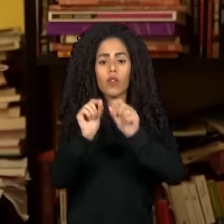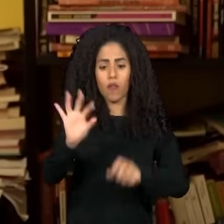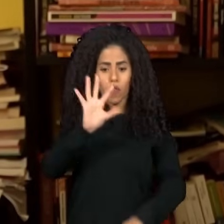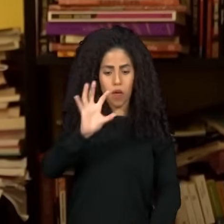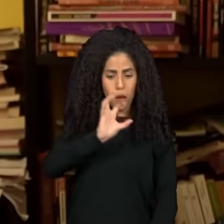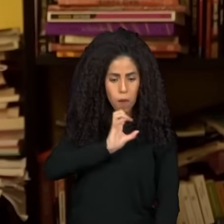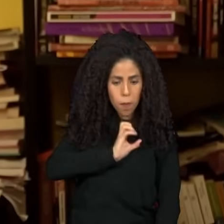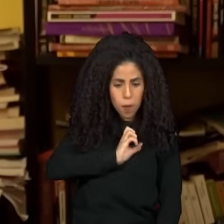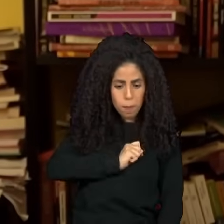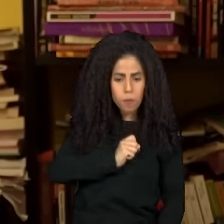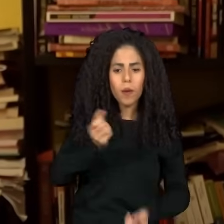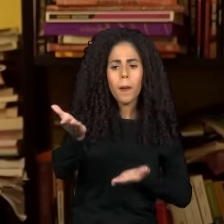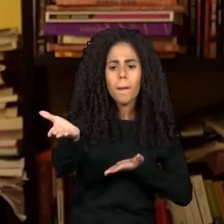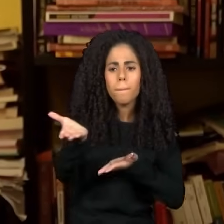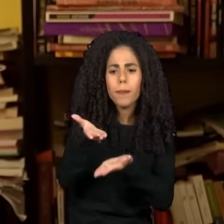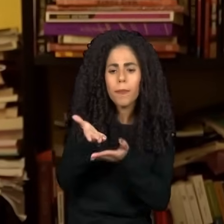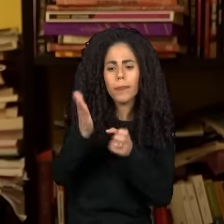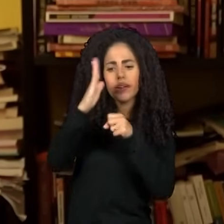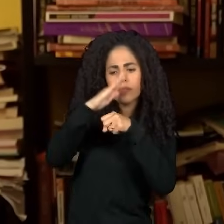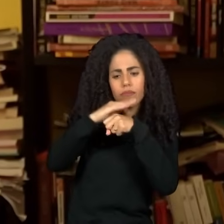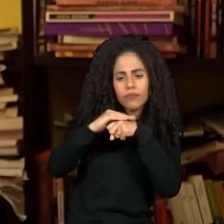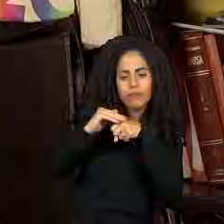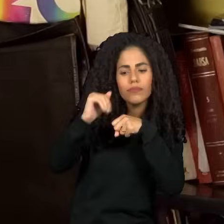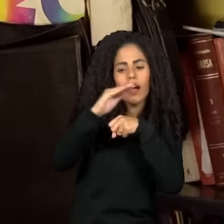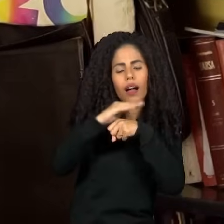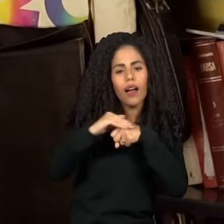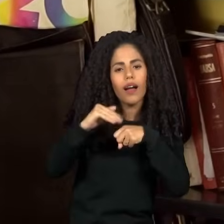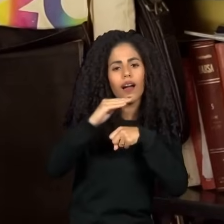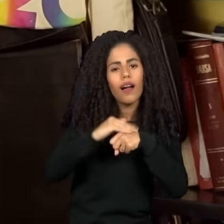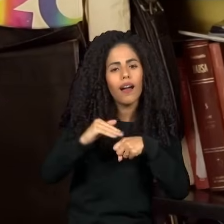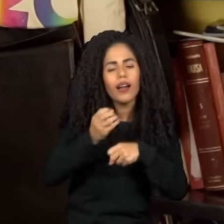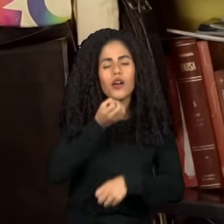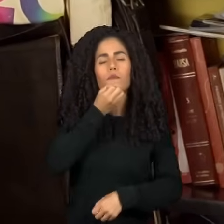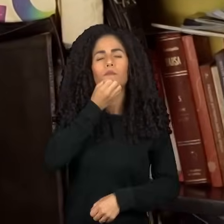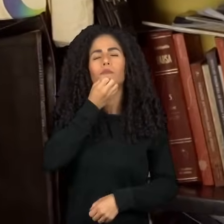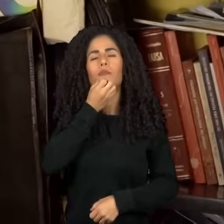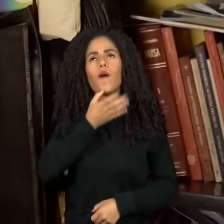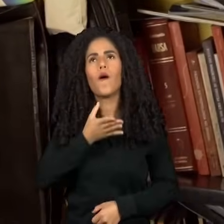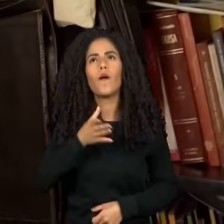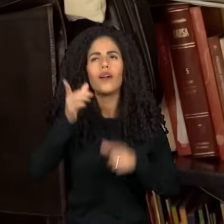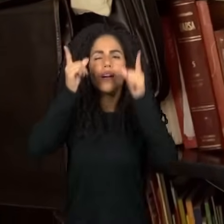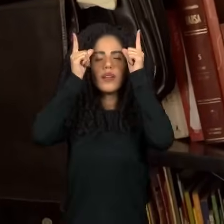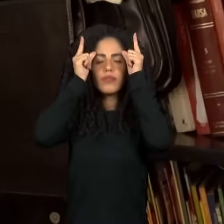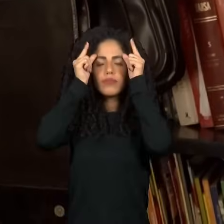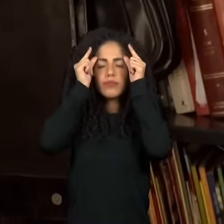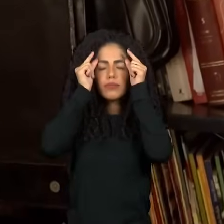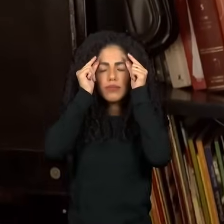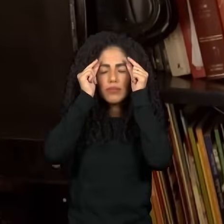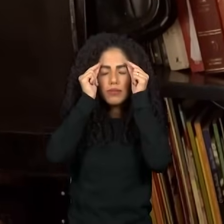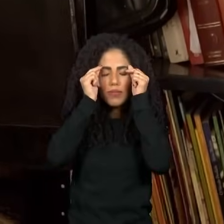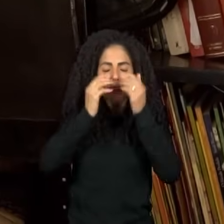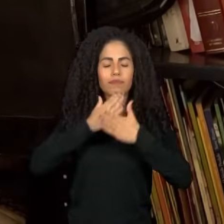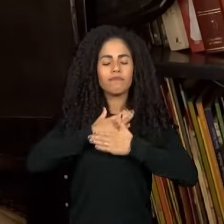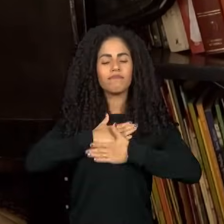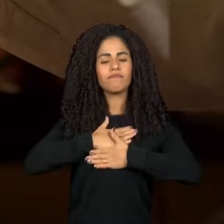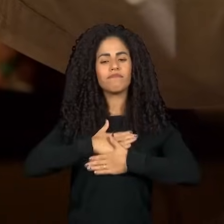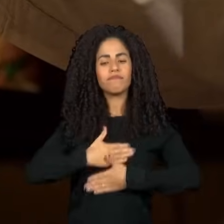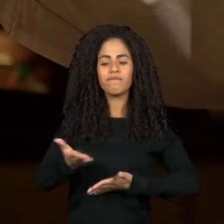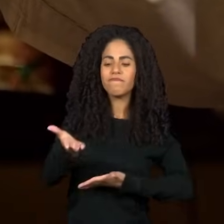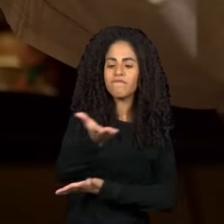um afeto catalisador de bem-estar. O amor é o afeto que organiza outros